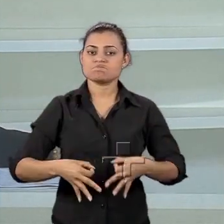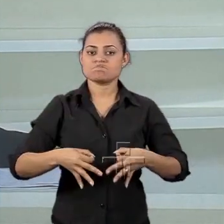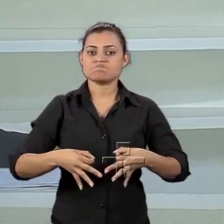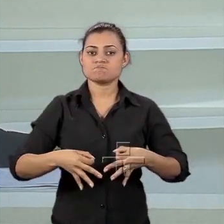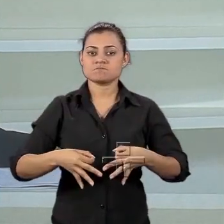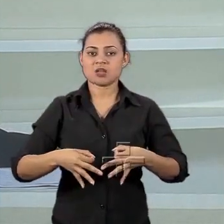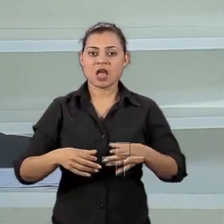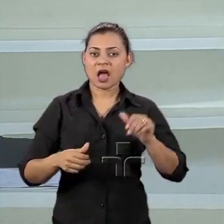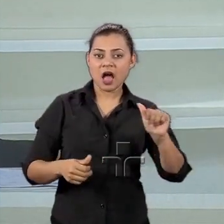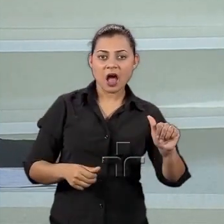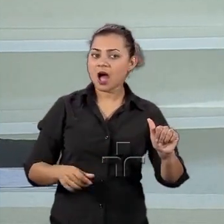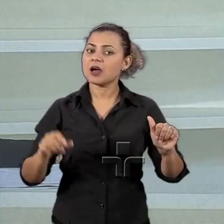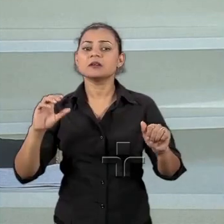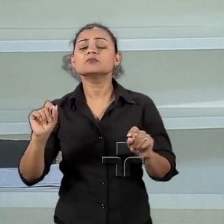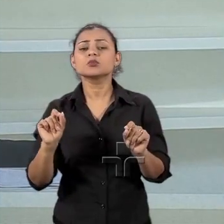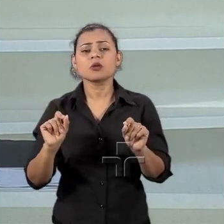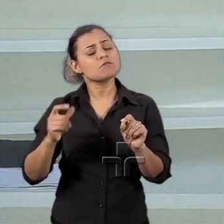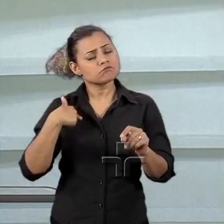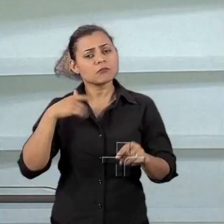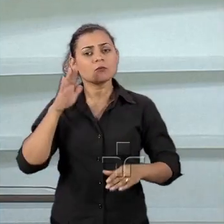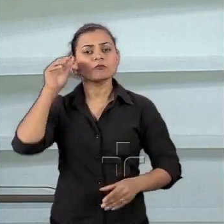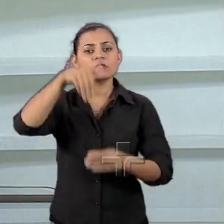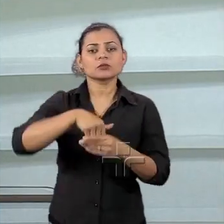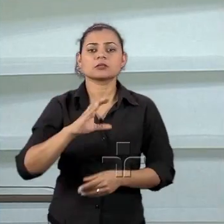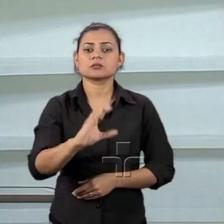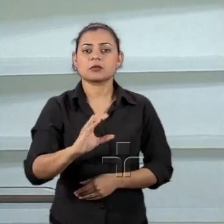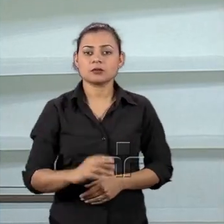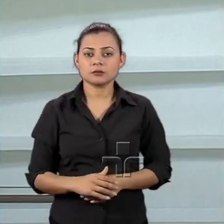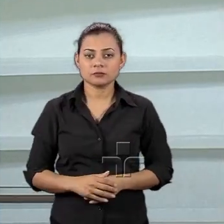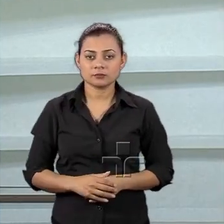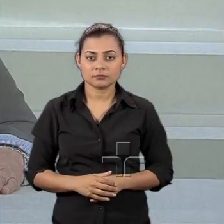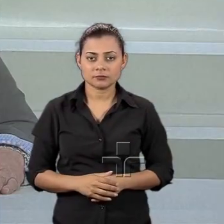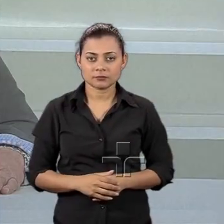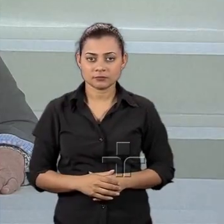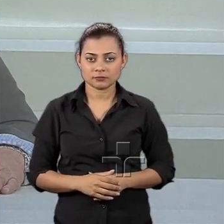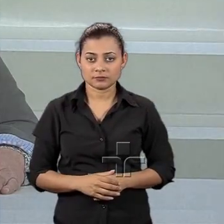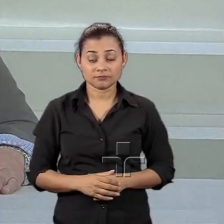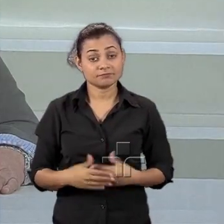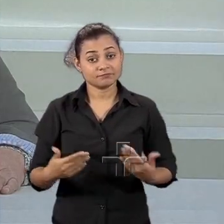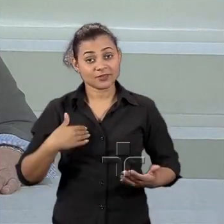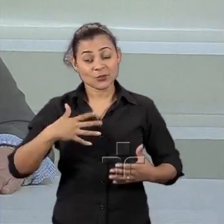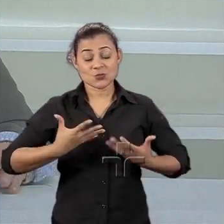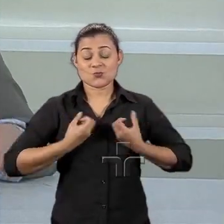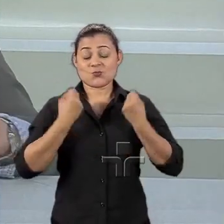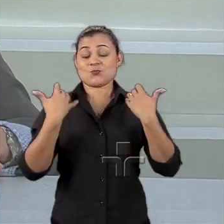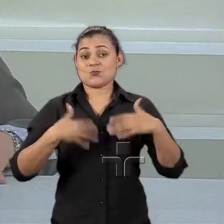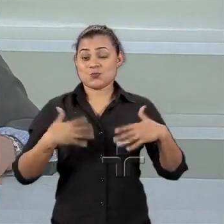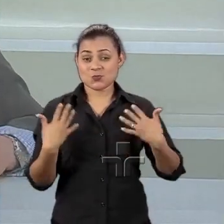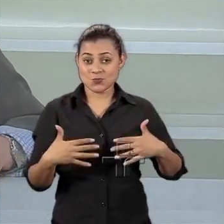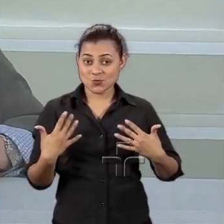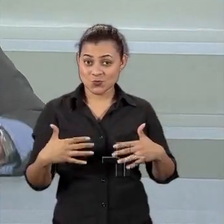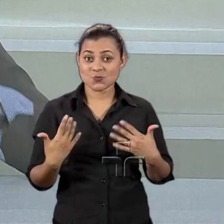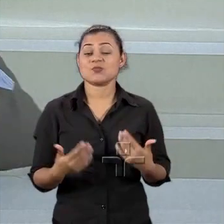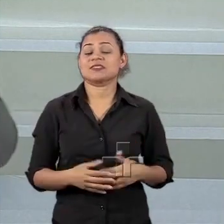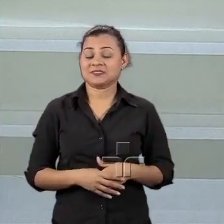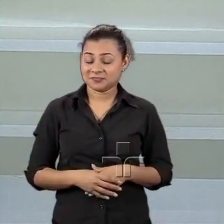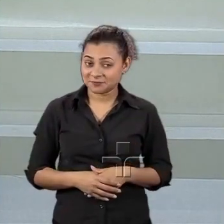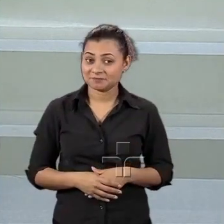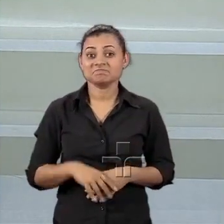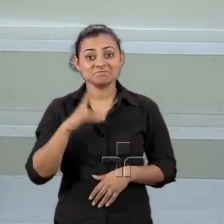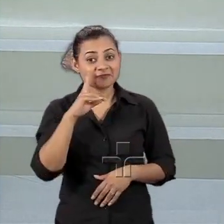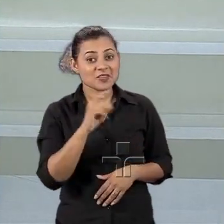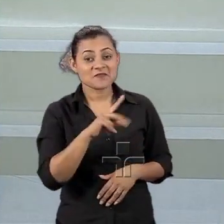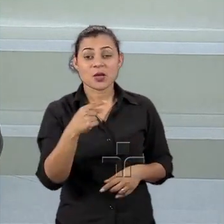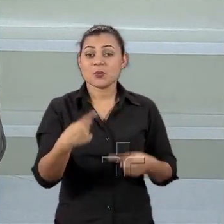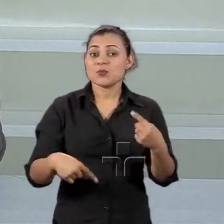sua experiência e a sua honestidade. Quer falar, Ana Amélia? Eu estou surpresa que nós estamos vendo nesse